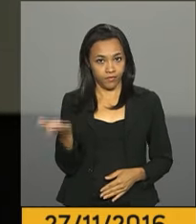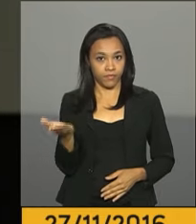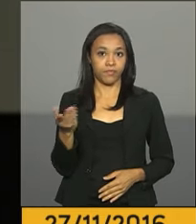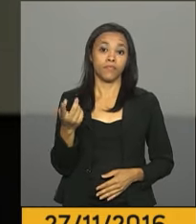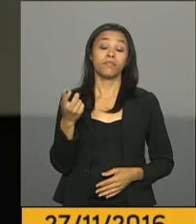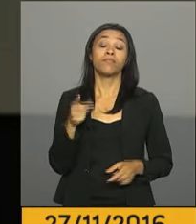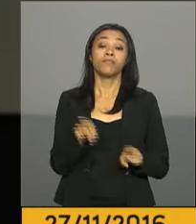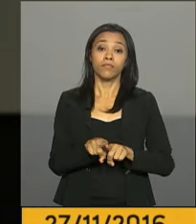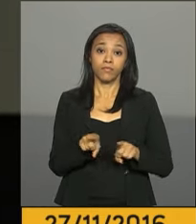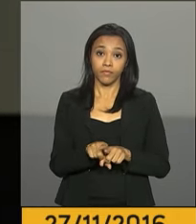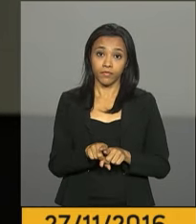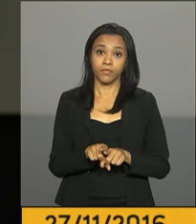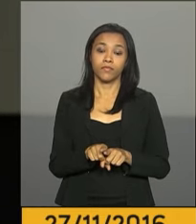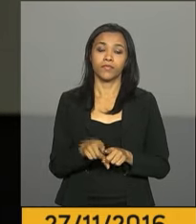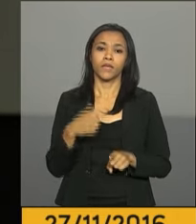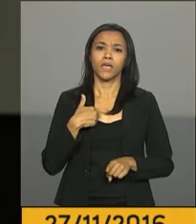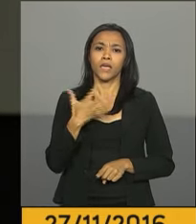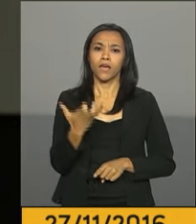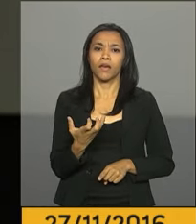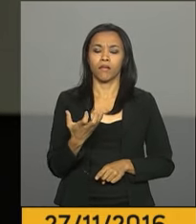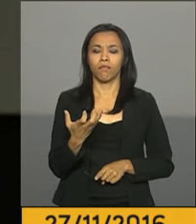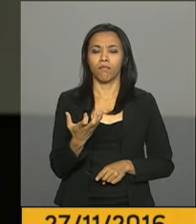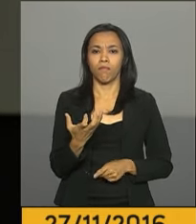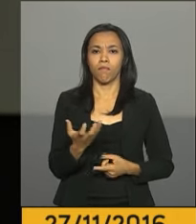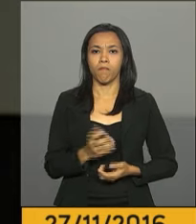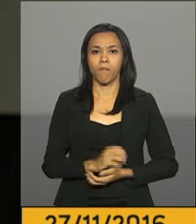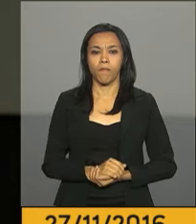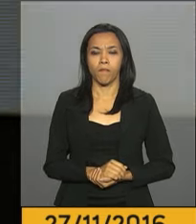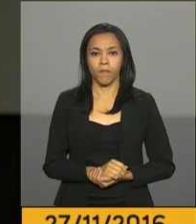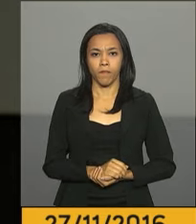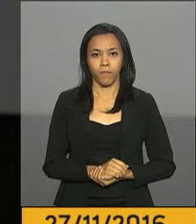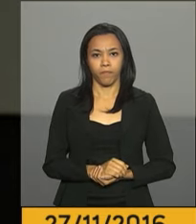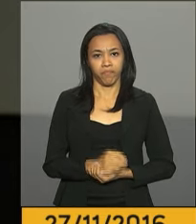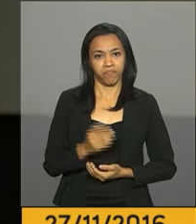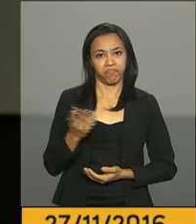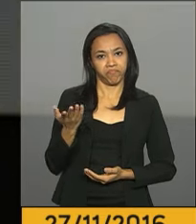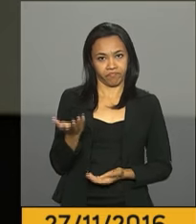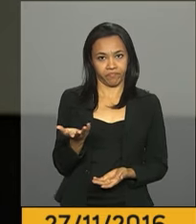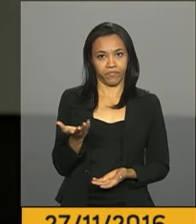logo quero registrar a sua